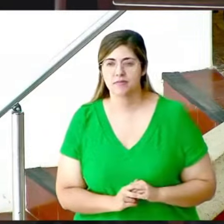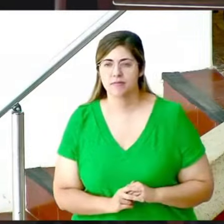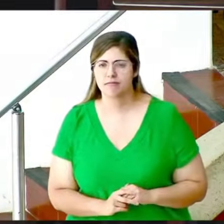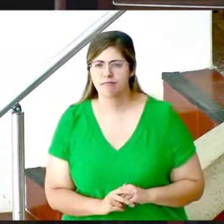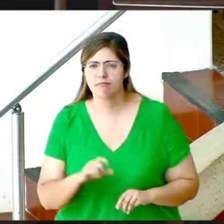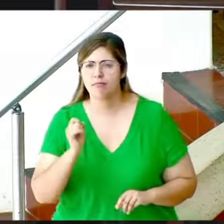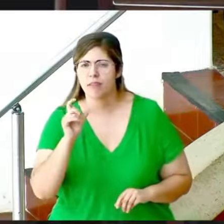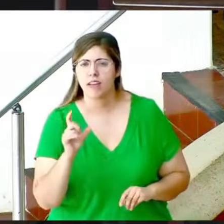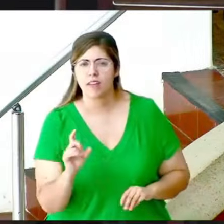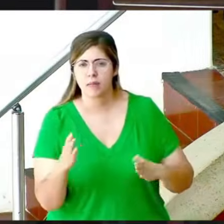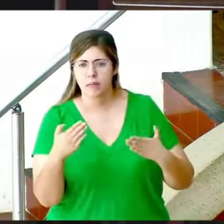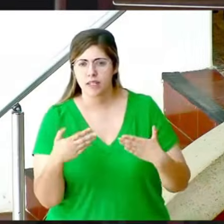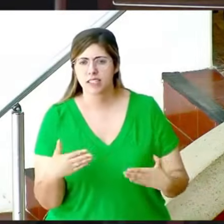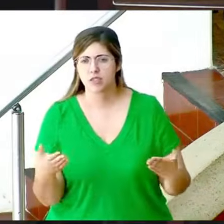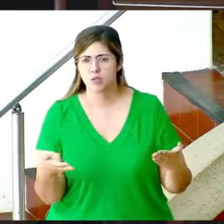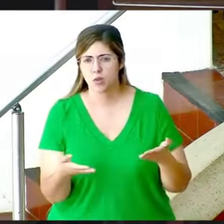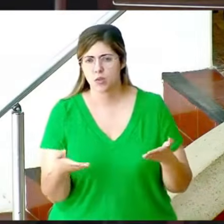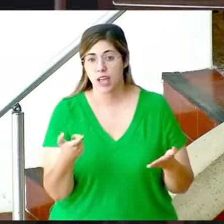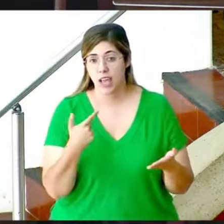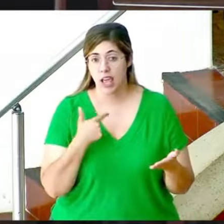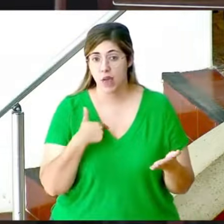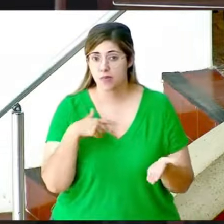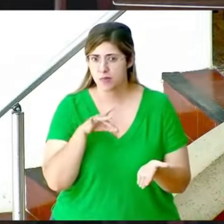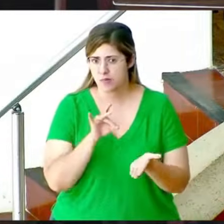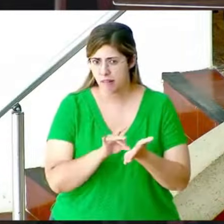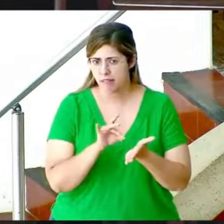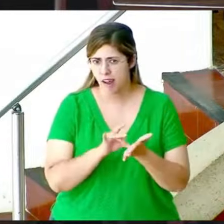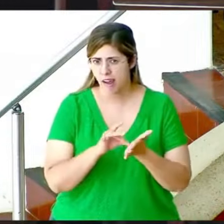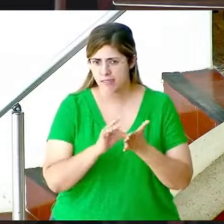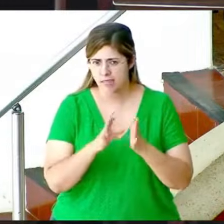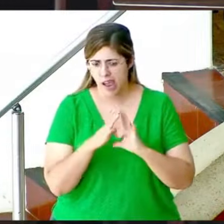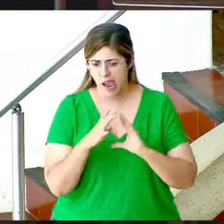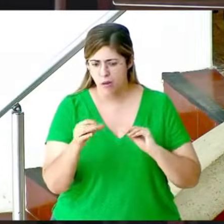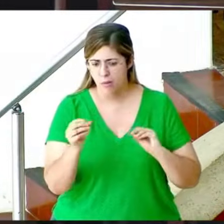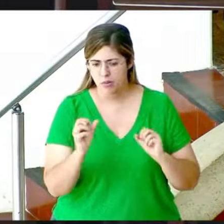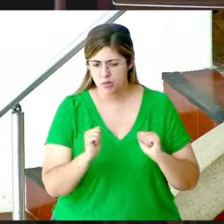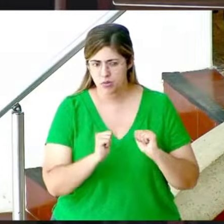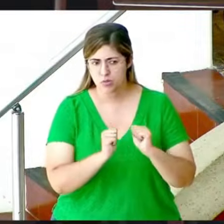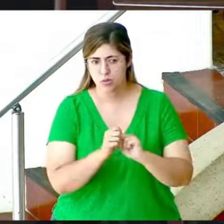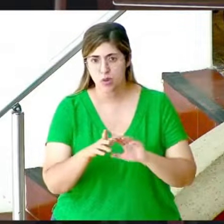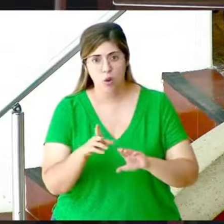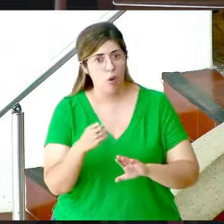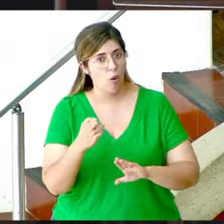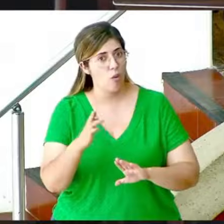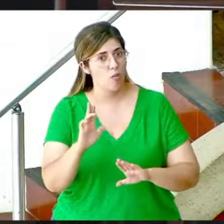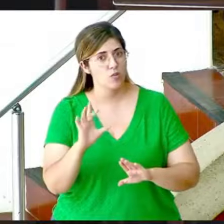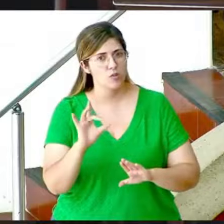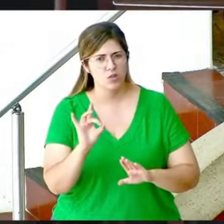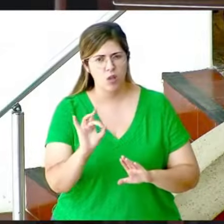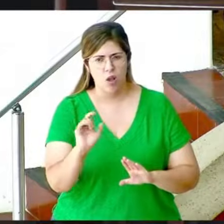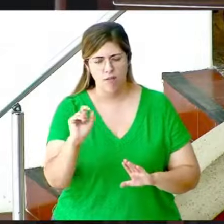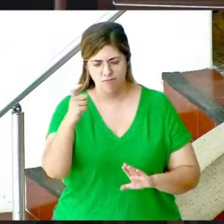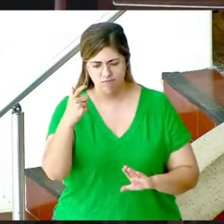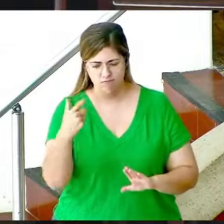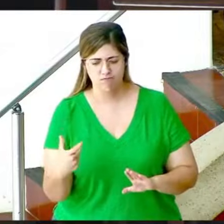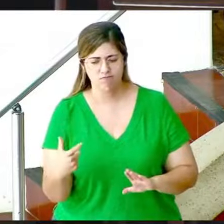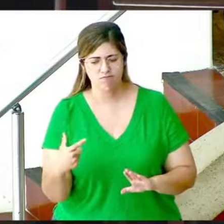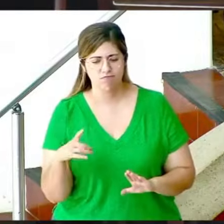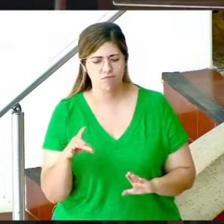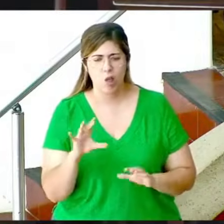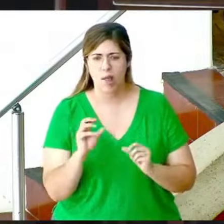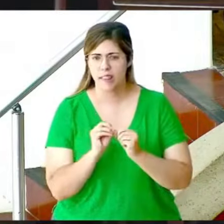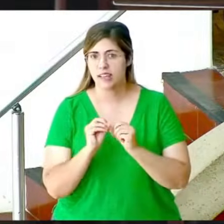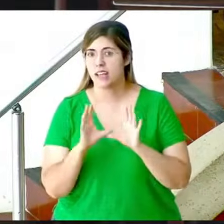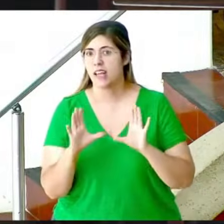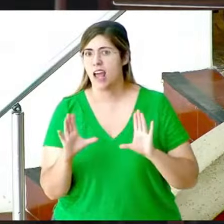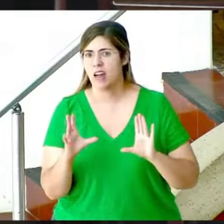está aqui? Sou eu. Eu como sou? É você? Você como é? Ou somos aqueles que nós criamos para que as